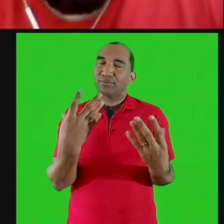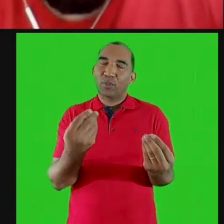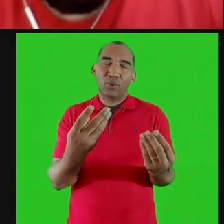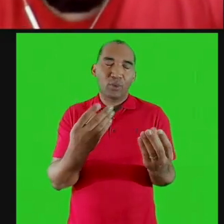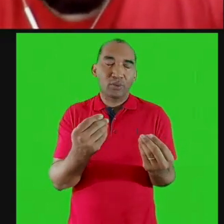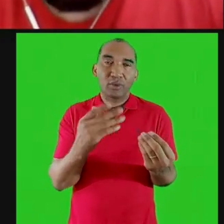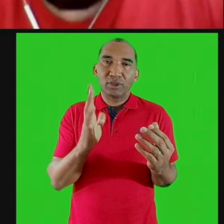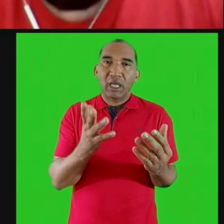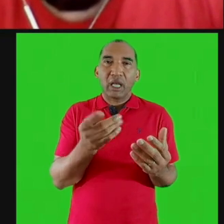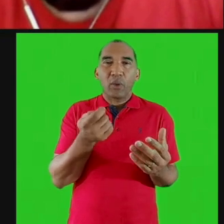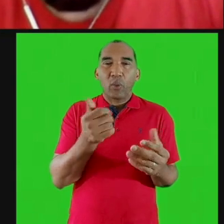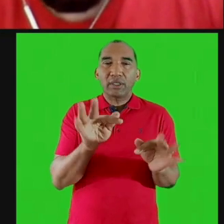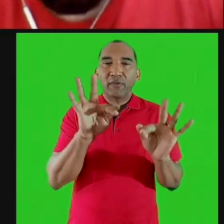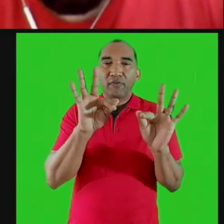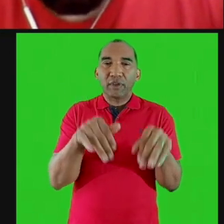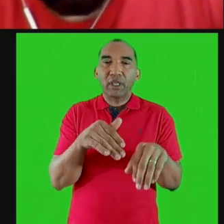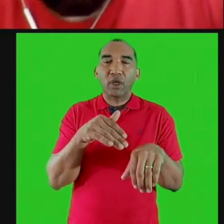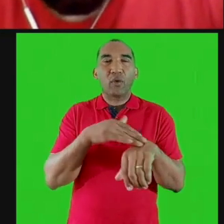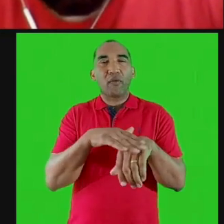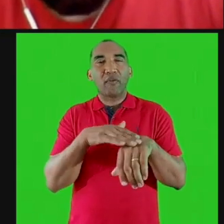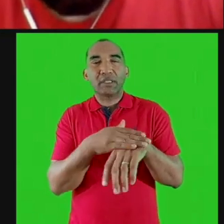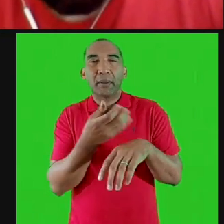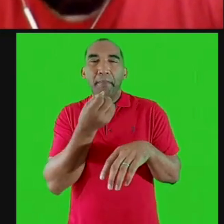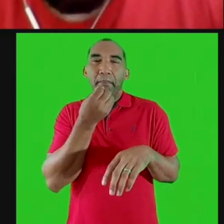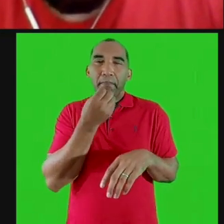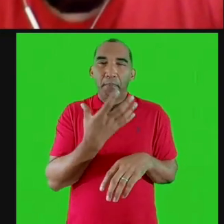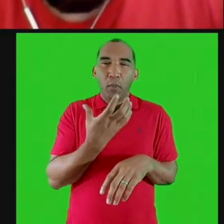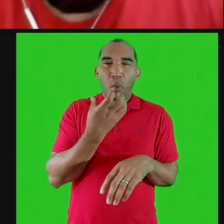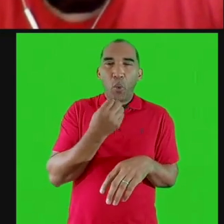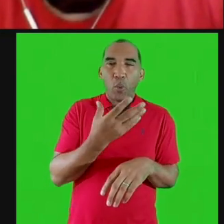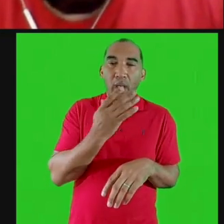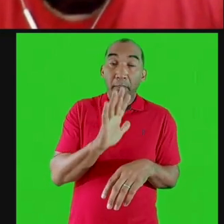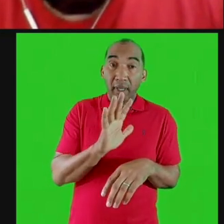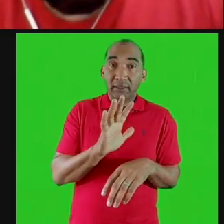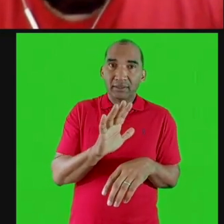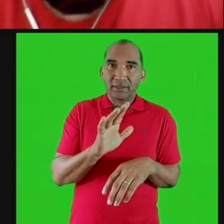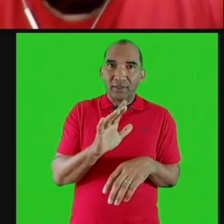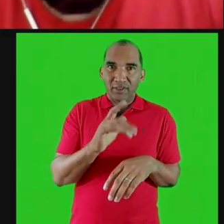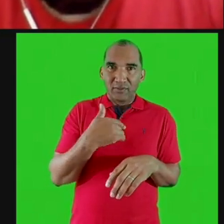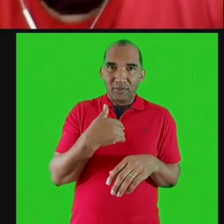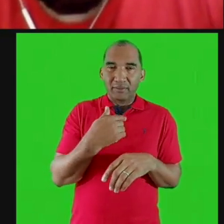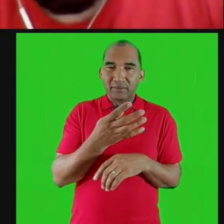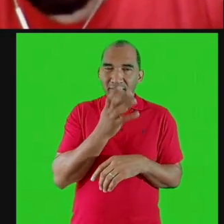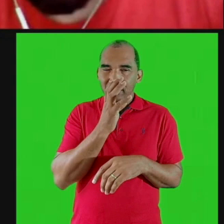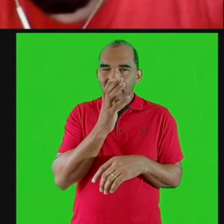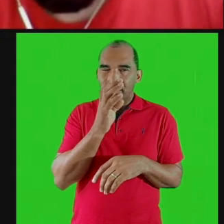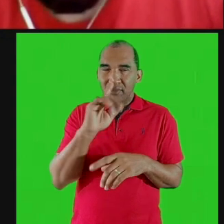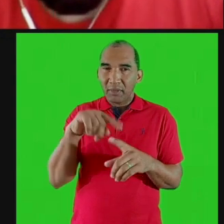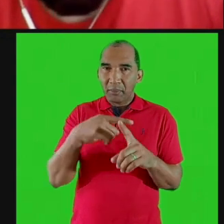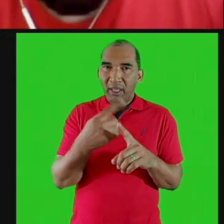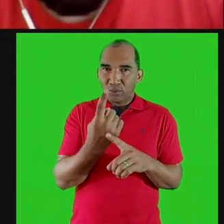dessa conversa muito boa que eu tive com você, mas vamos ver mais um curta? Esse